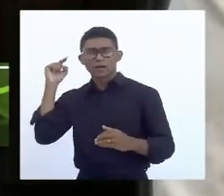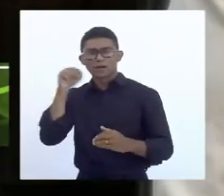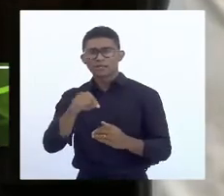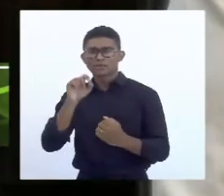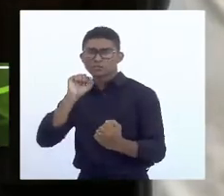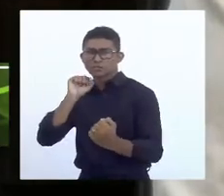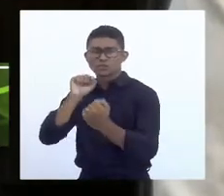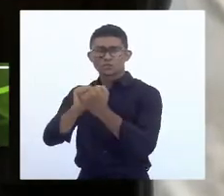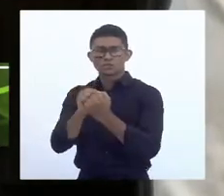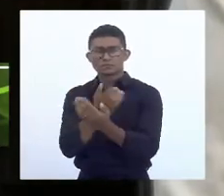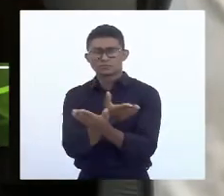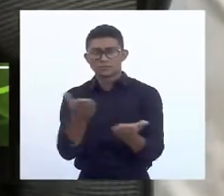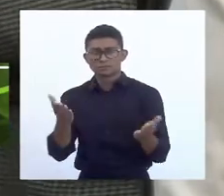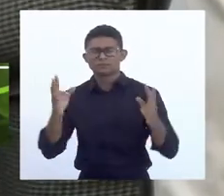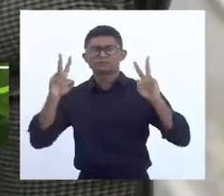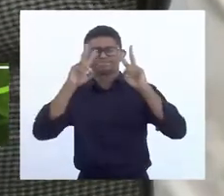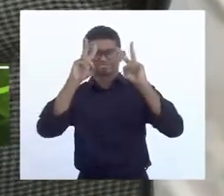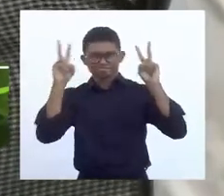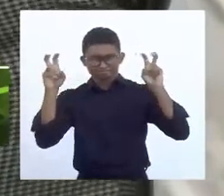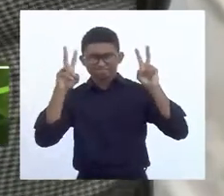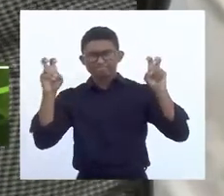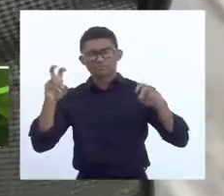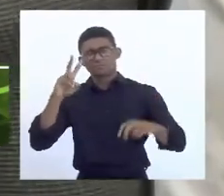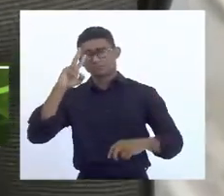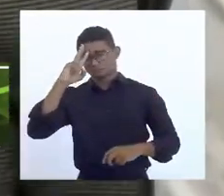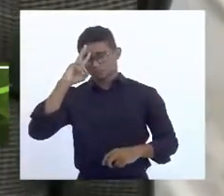tema duro, um tema que perpassa